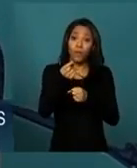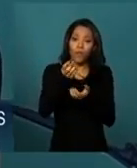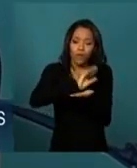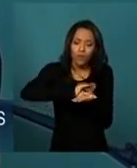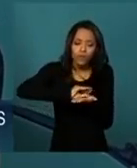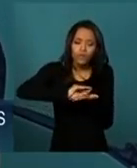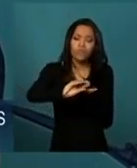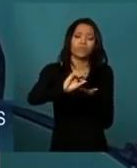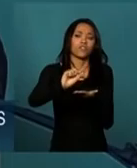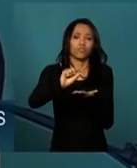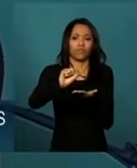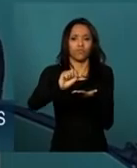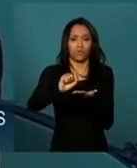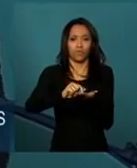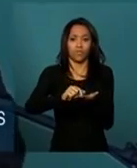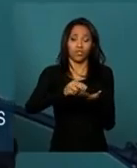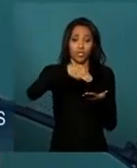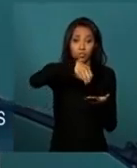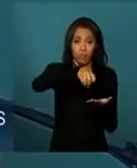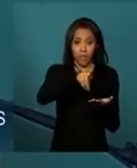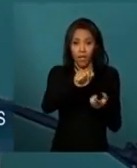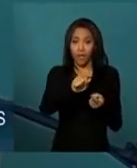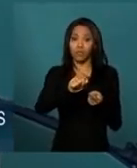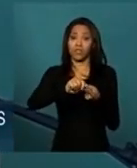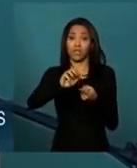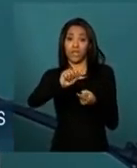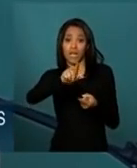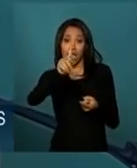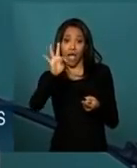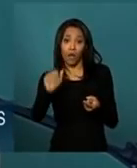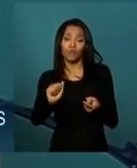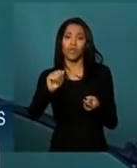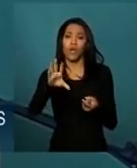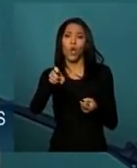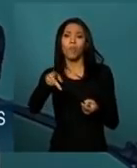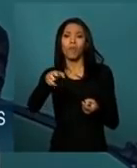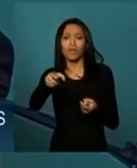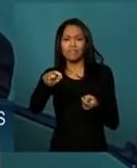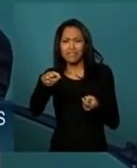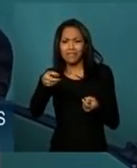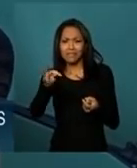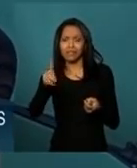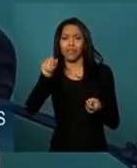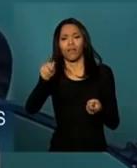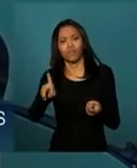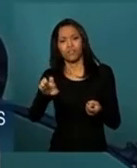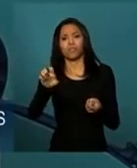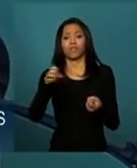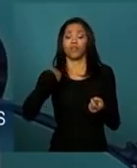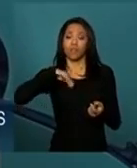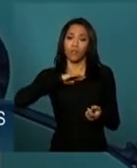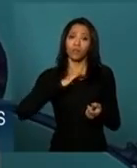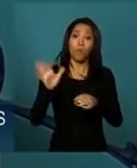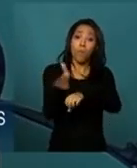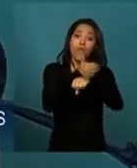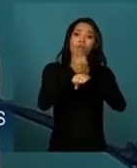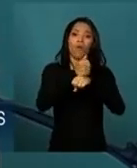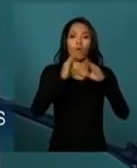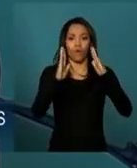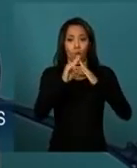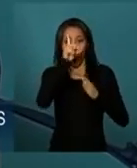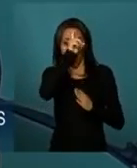teto de média e alta complexidade da cidade. Necessidade de nós termos o melhor funcionamento do Hospital